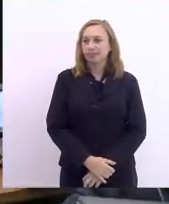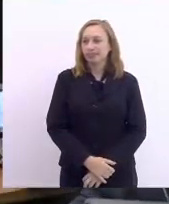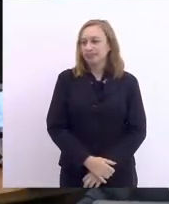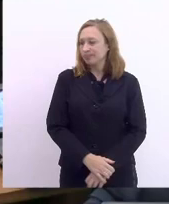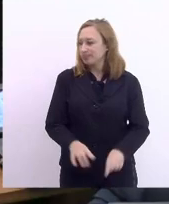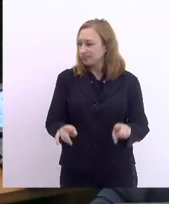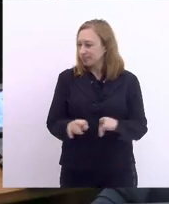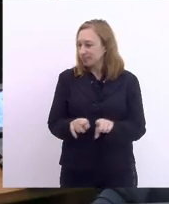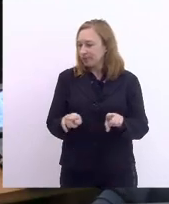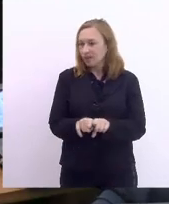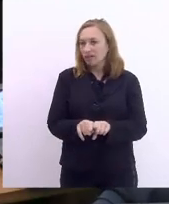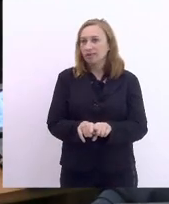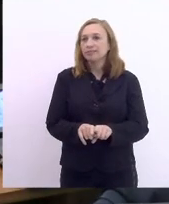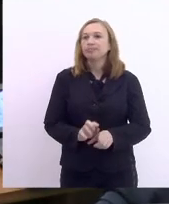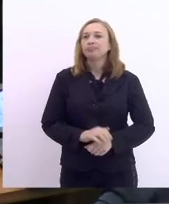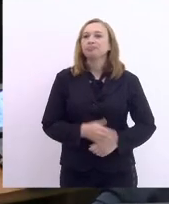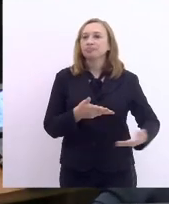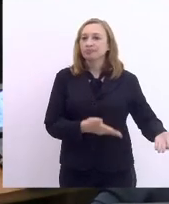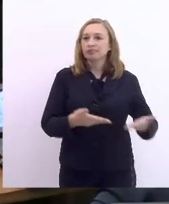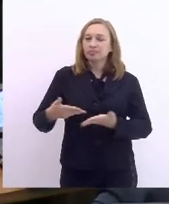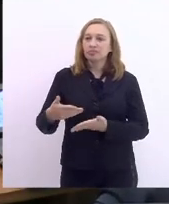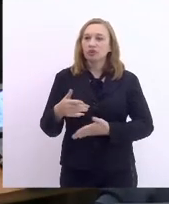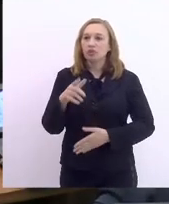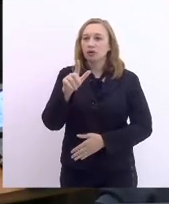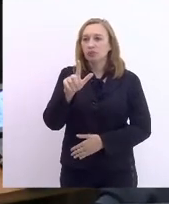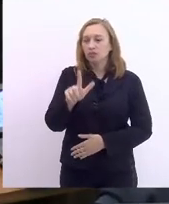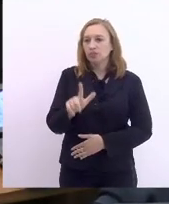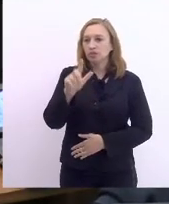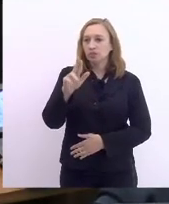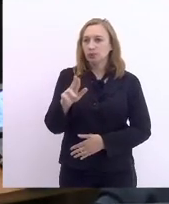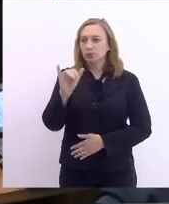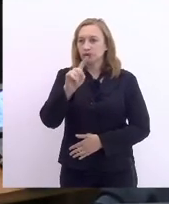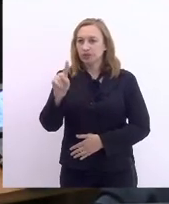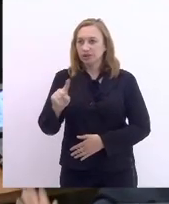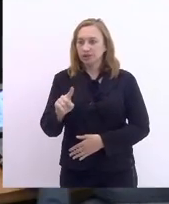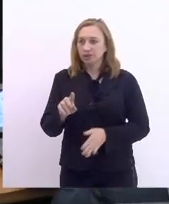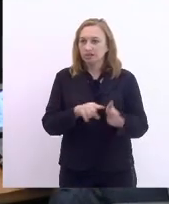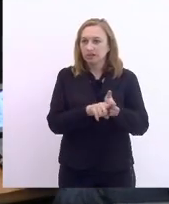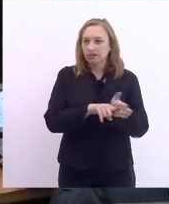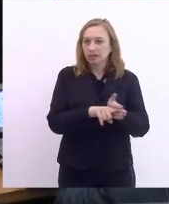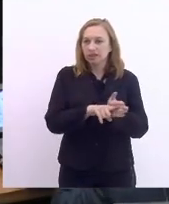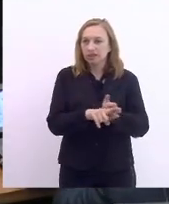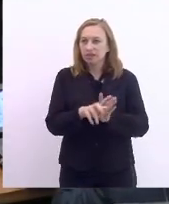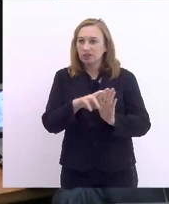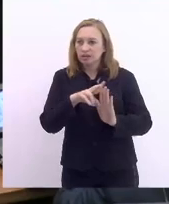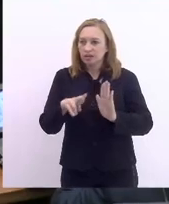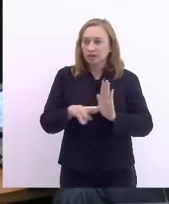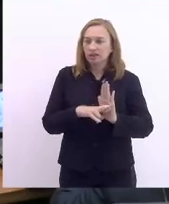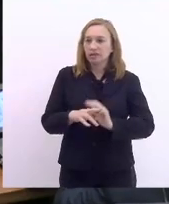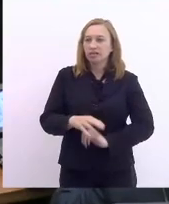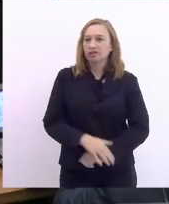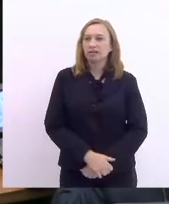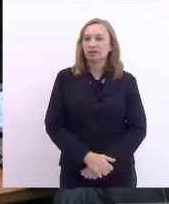e também para instalar mesa Luiz Antonio Soares da Rocha diretor de fiscalização e normas e